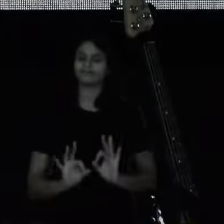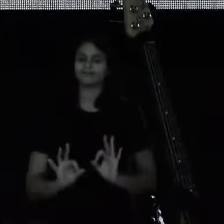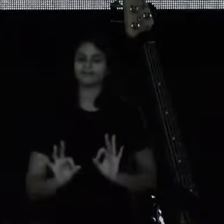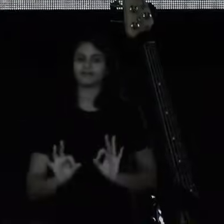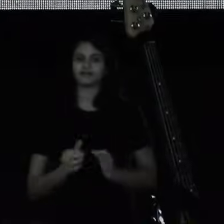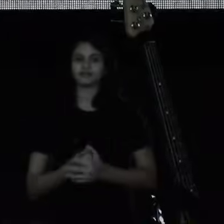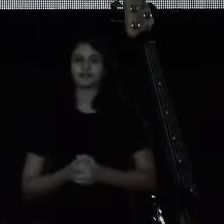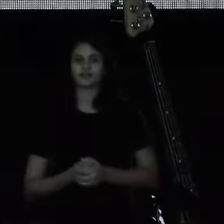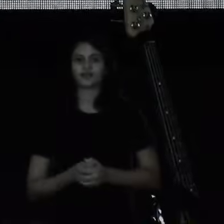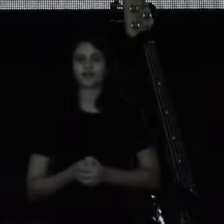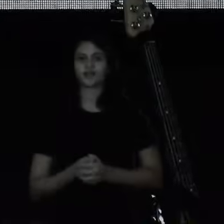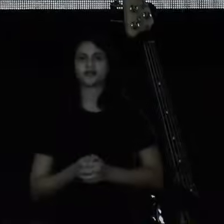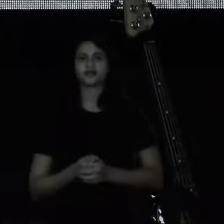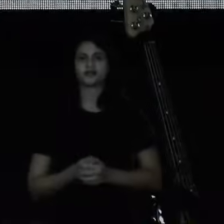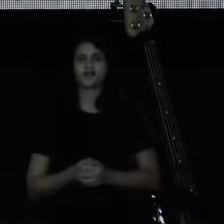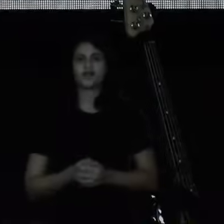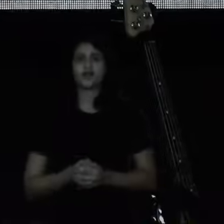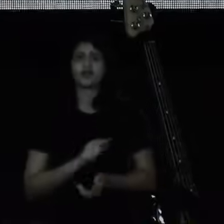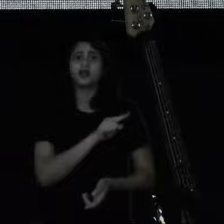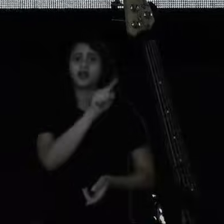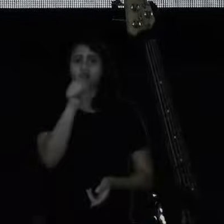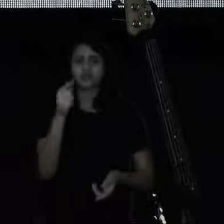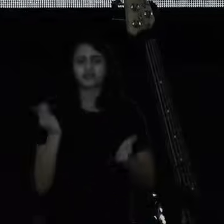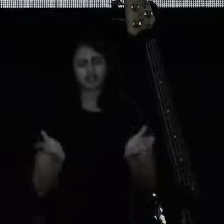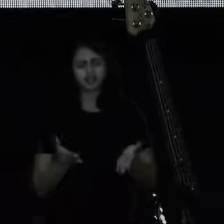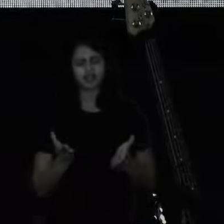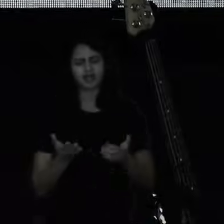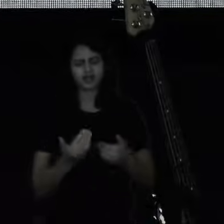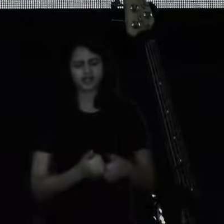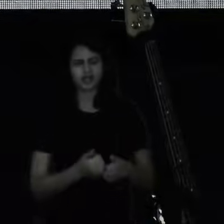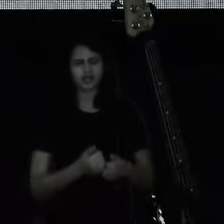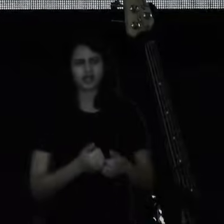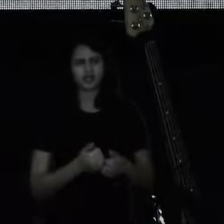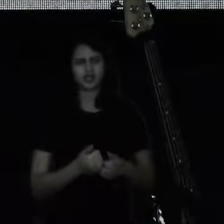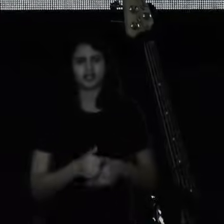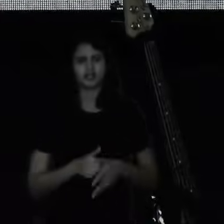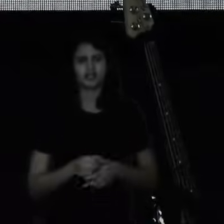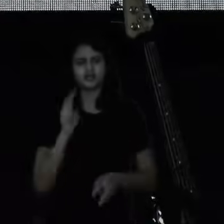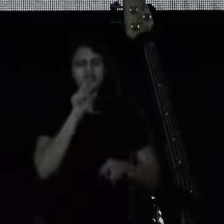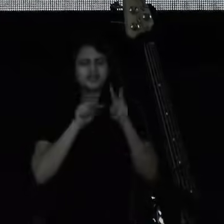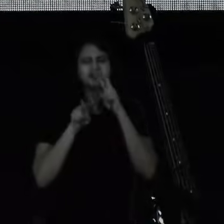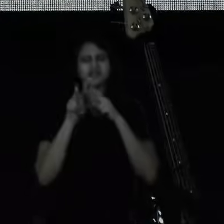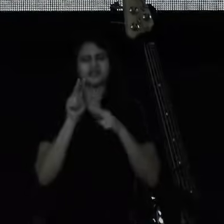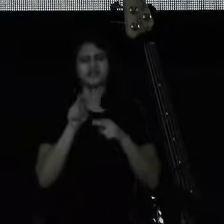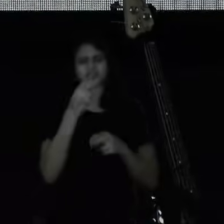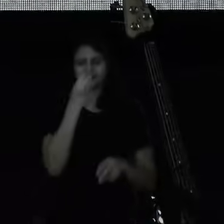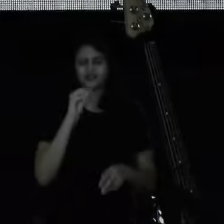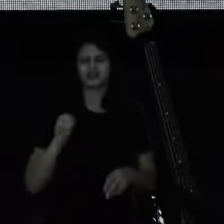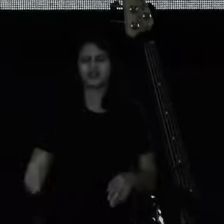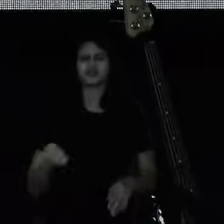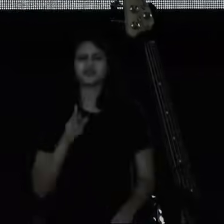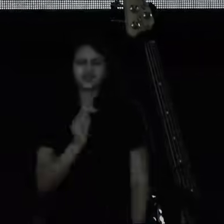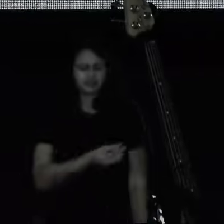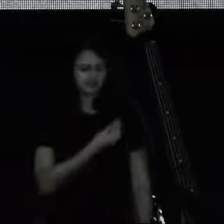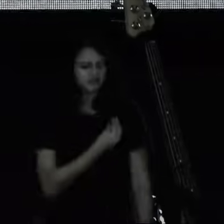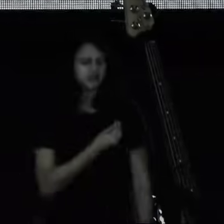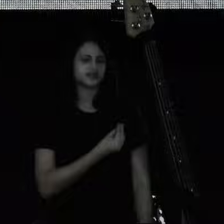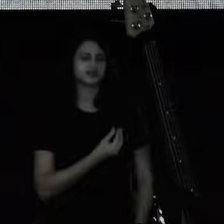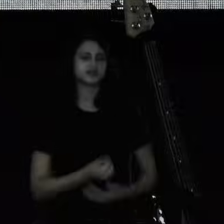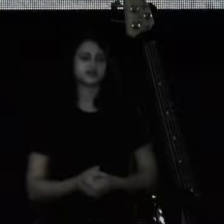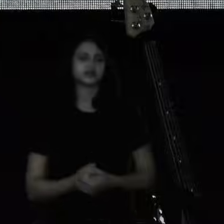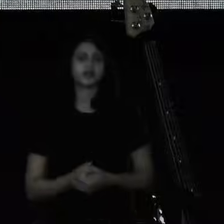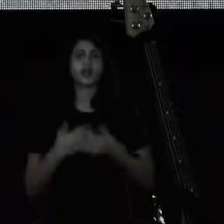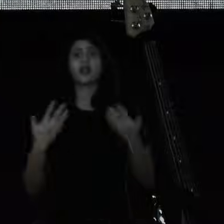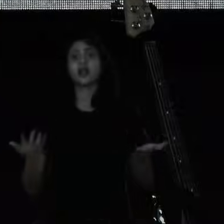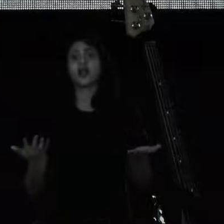Talvez se você chegou aqui, você não conseguiu identificar essa raiz da rejeição. Ou talvez você identificou e não sabe o que fazer. O que é que eu faço,